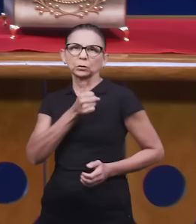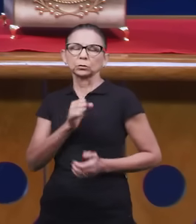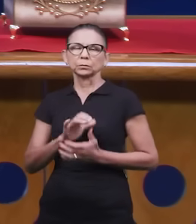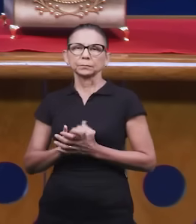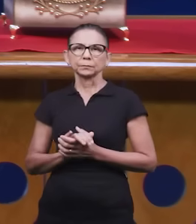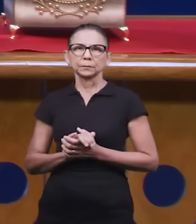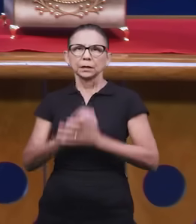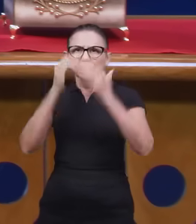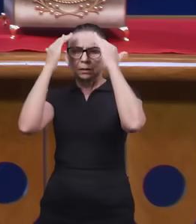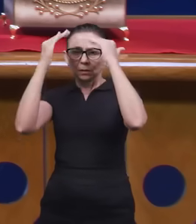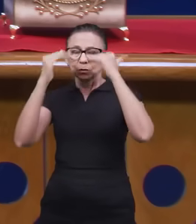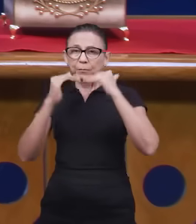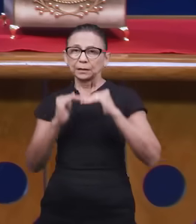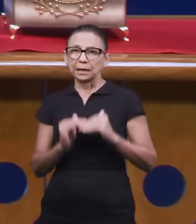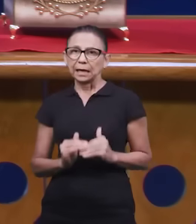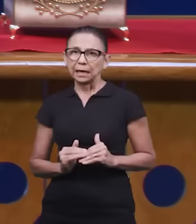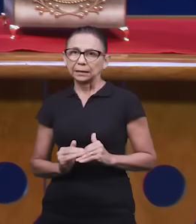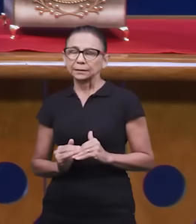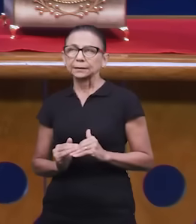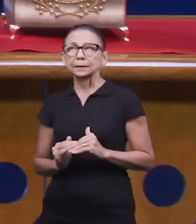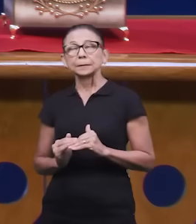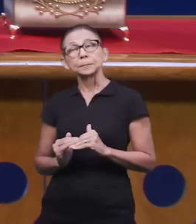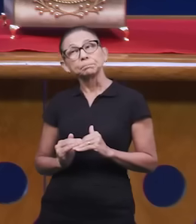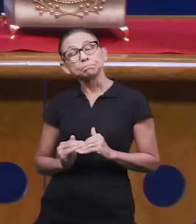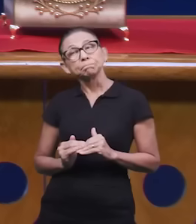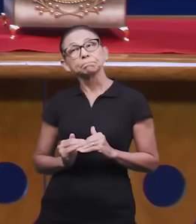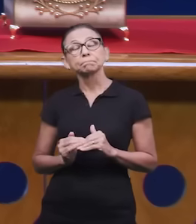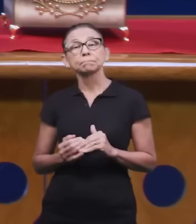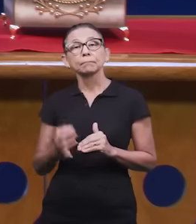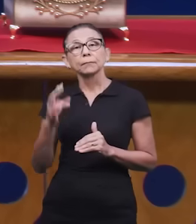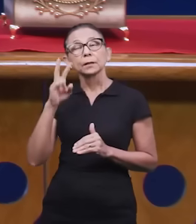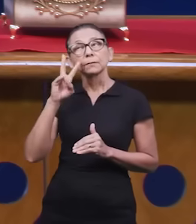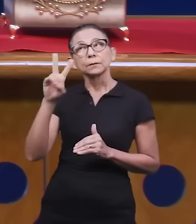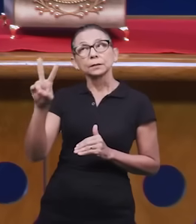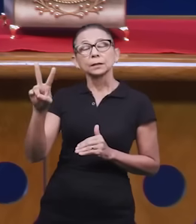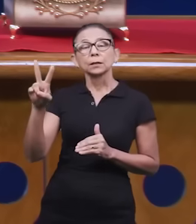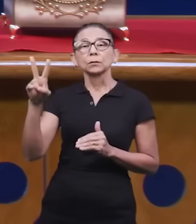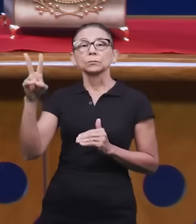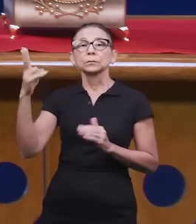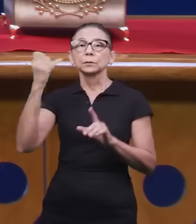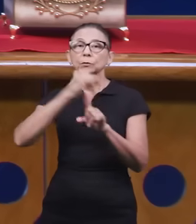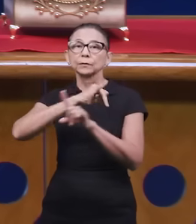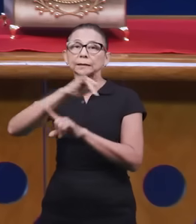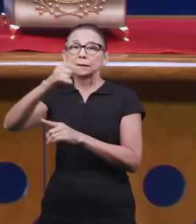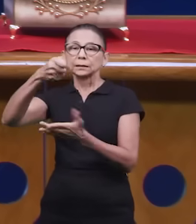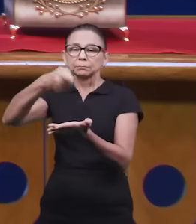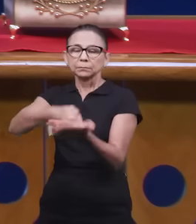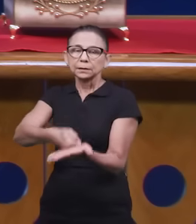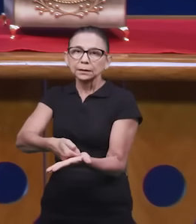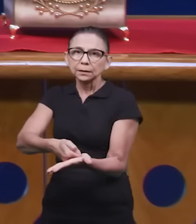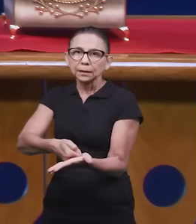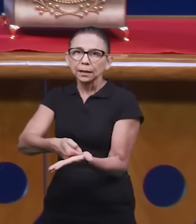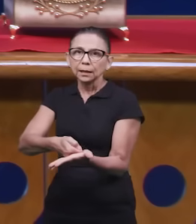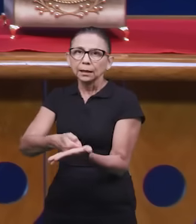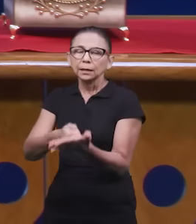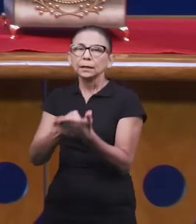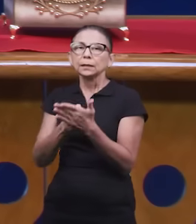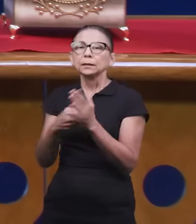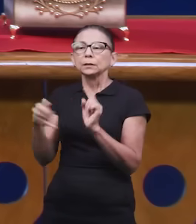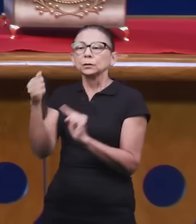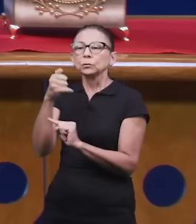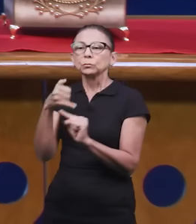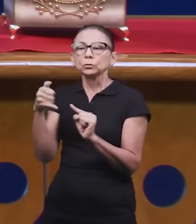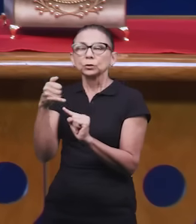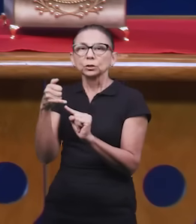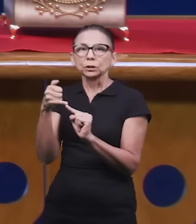iniquidade, trazer a justiça eterna, selar a visão e a profecia, ungir o santo dos santos. O que